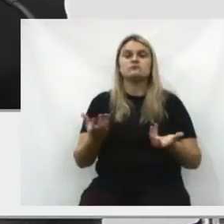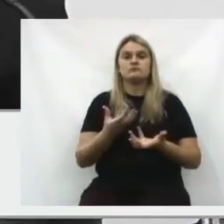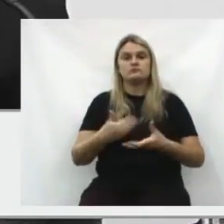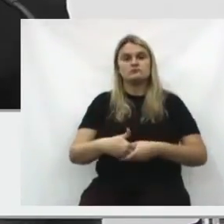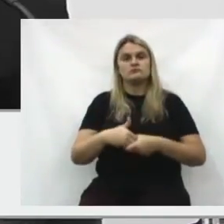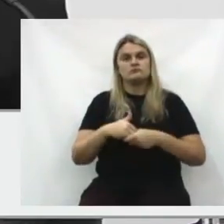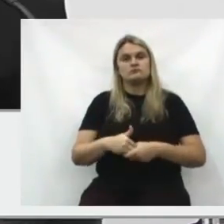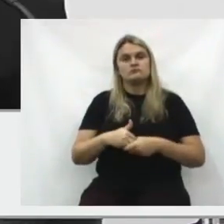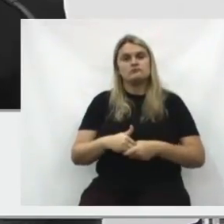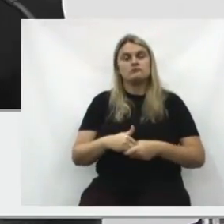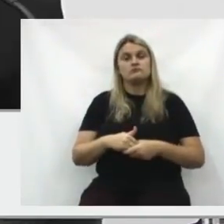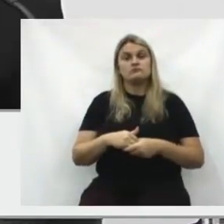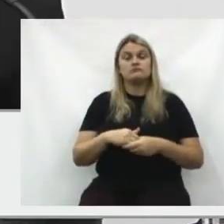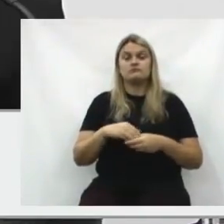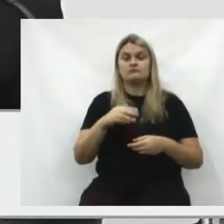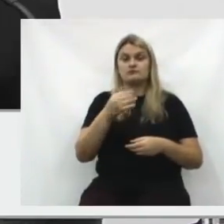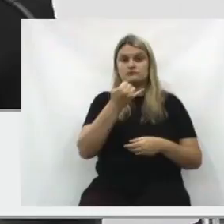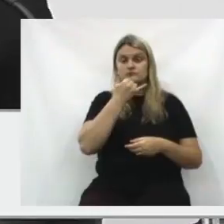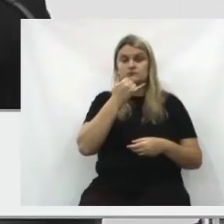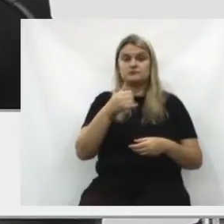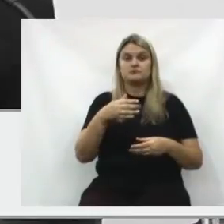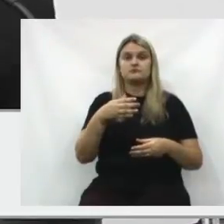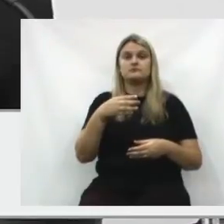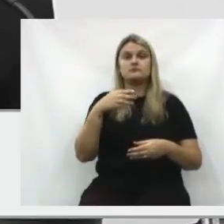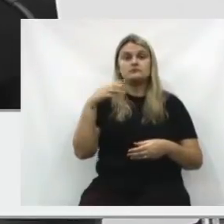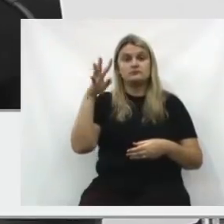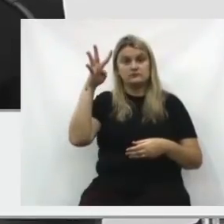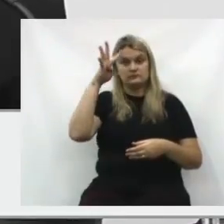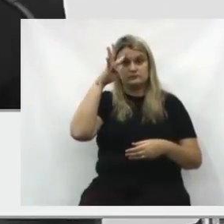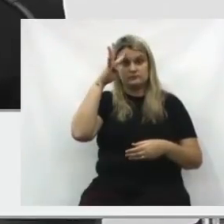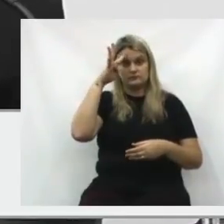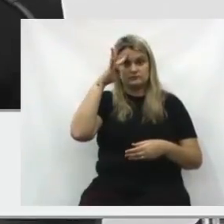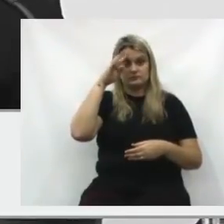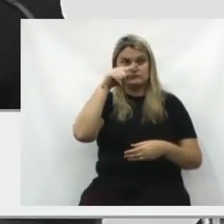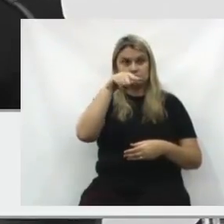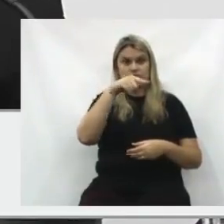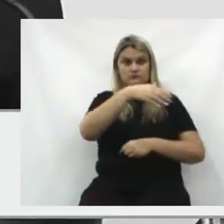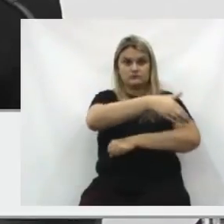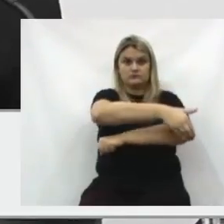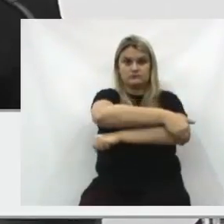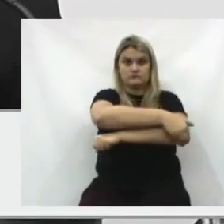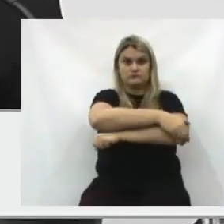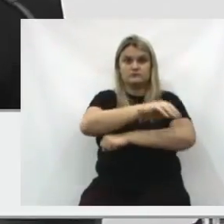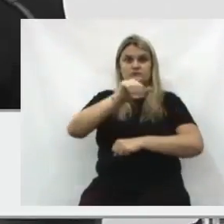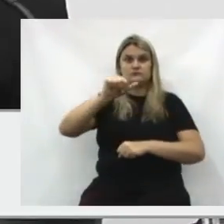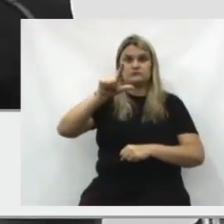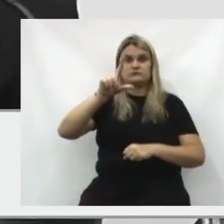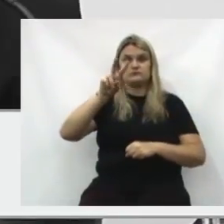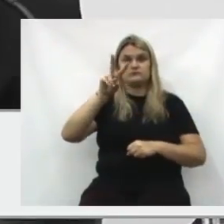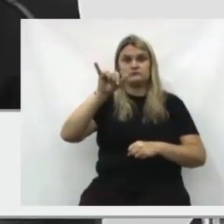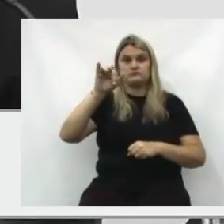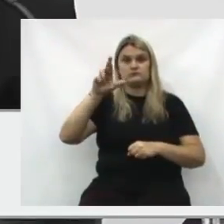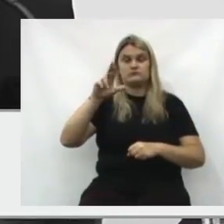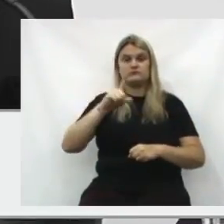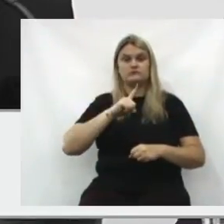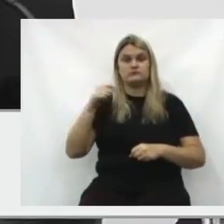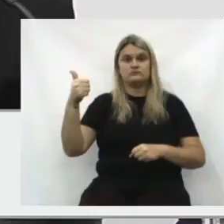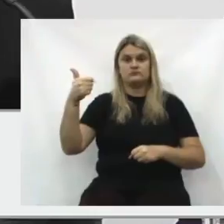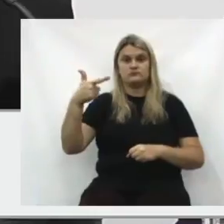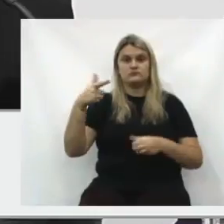taxa. Quero complementar também que quarta-feira, então, nós teremos aqui na Praça